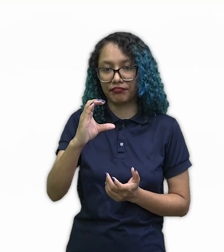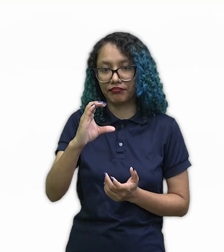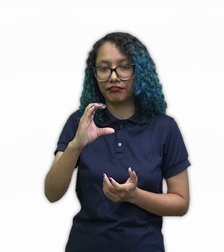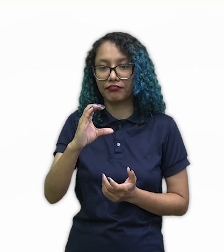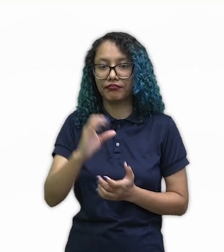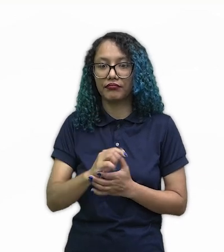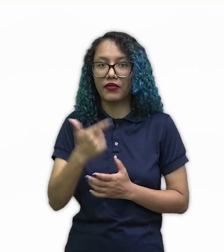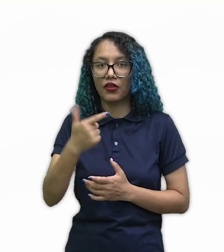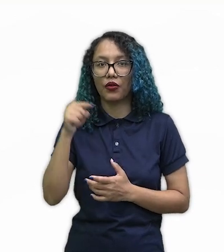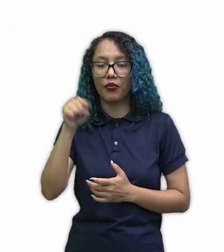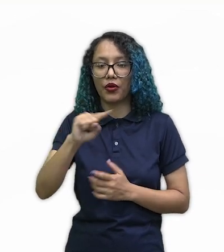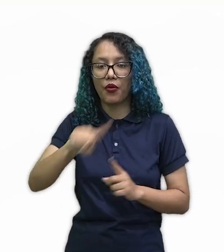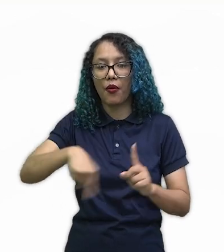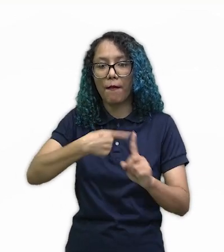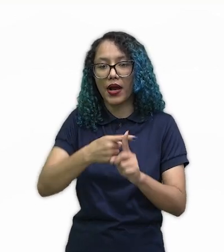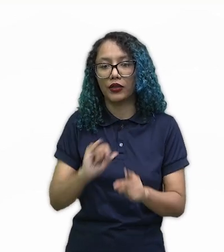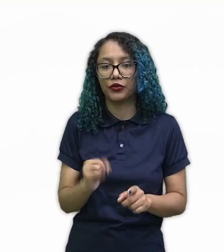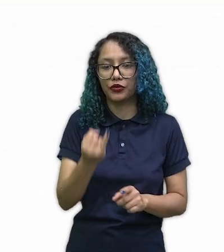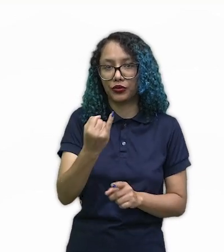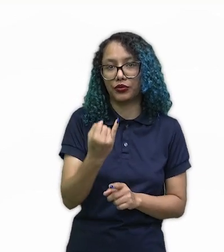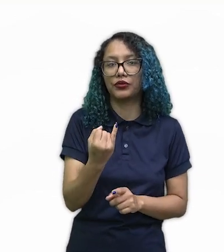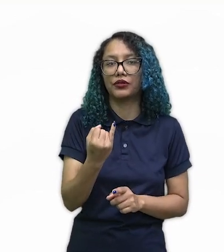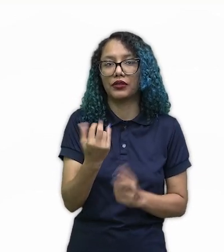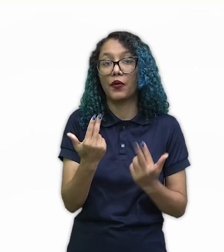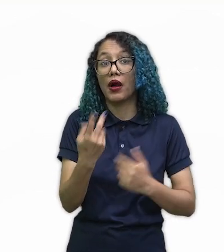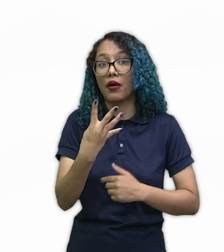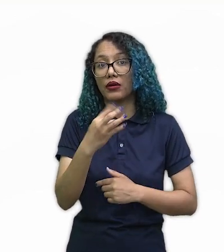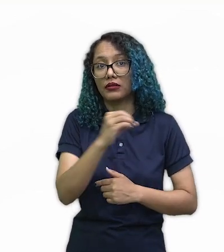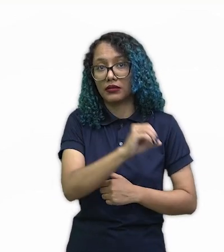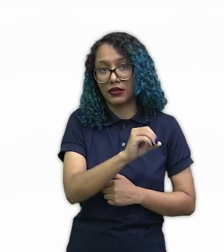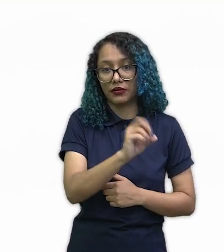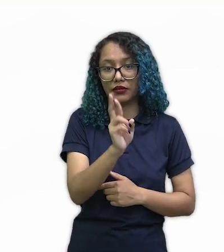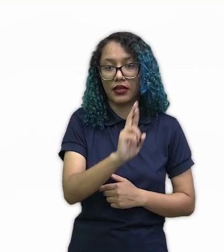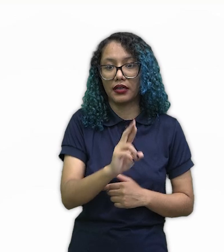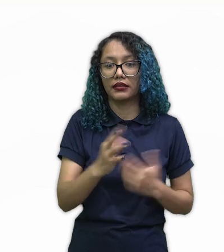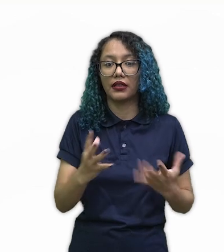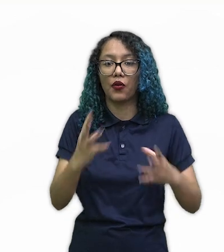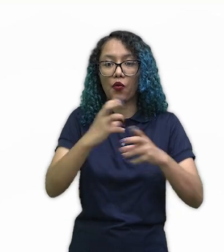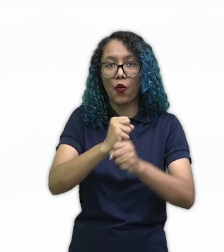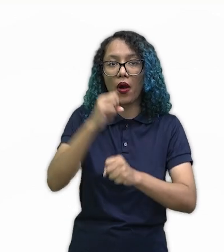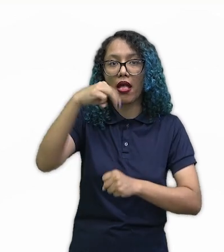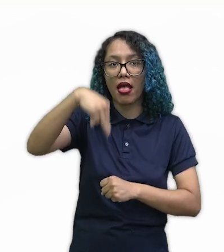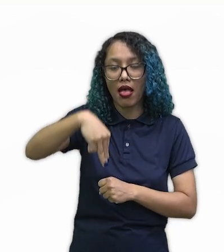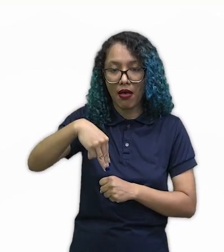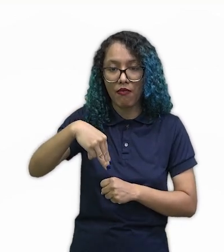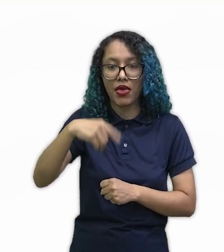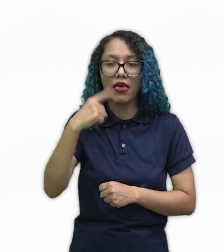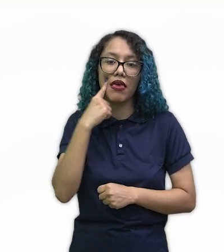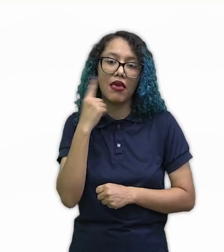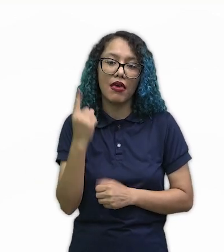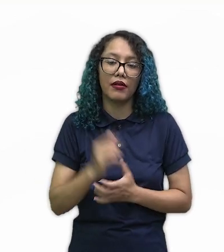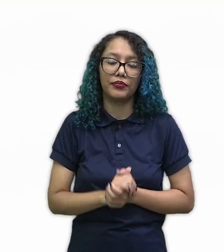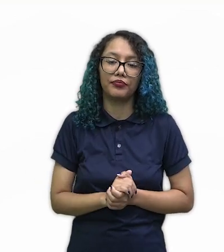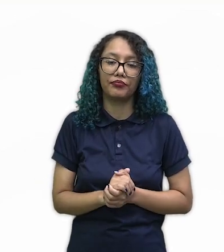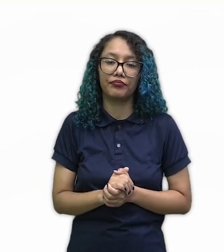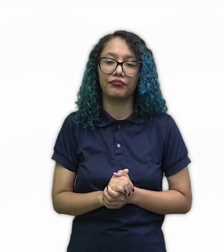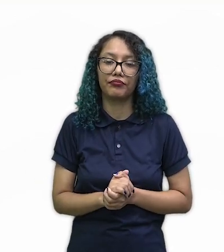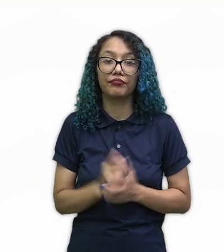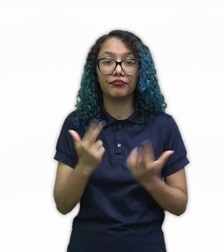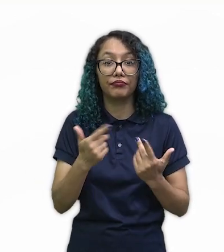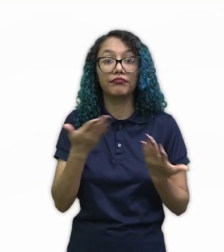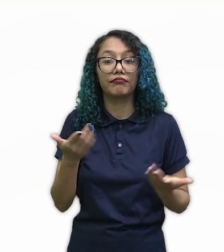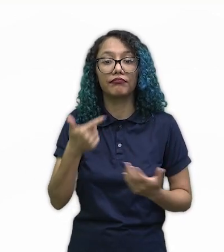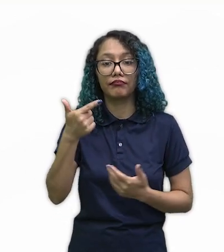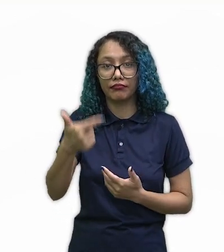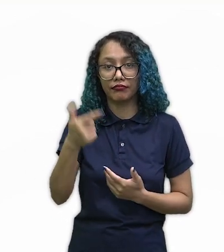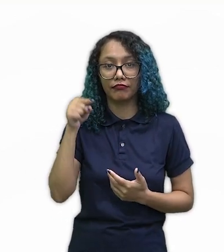somado com os juros que foi de R$400. Ou seja, o montante final aqui, só refazer, vai ser